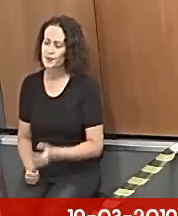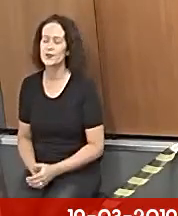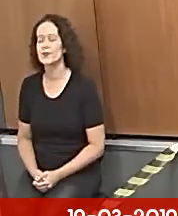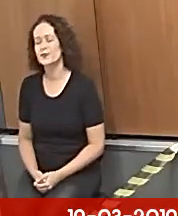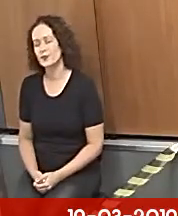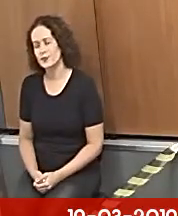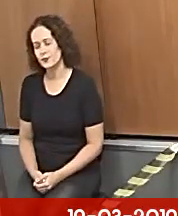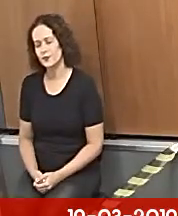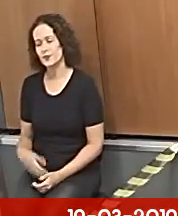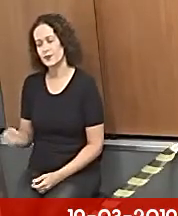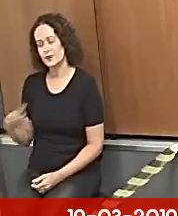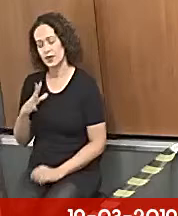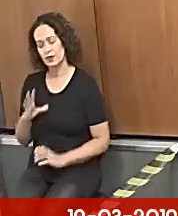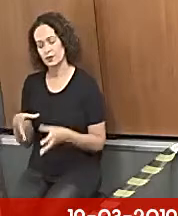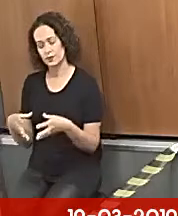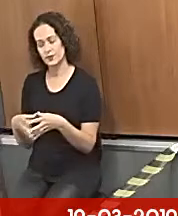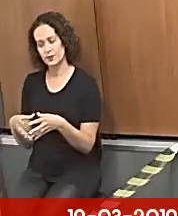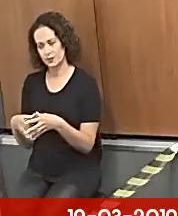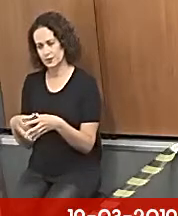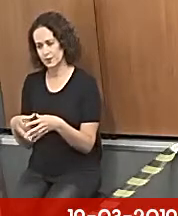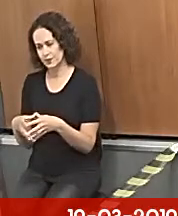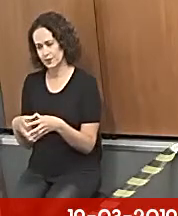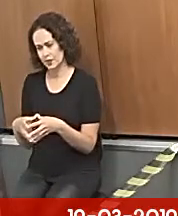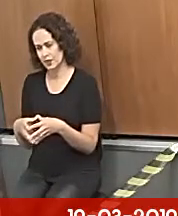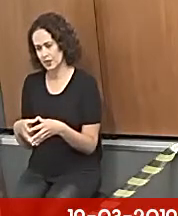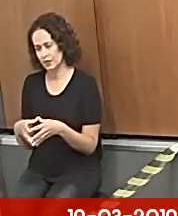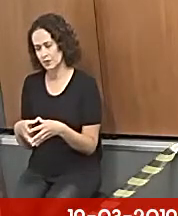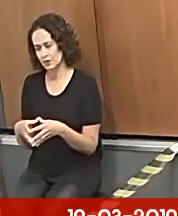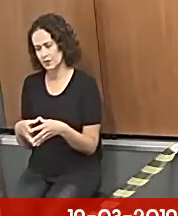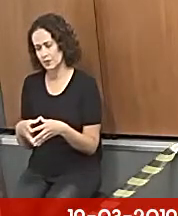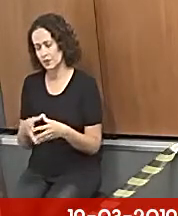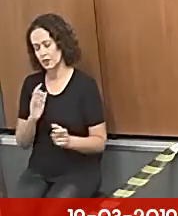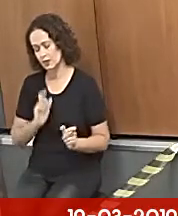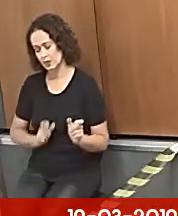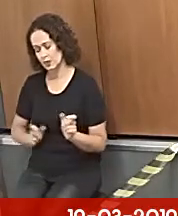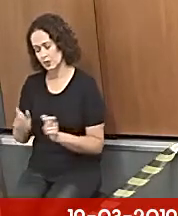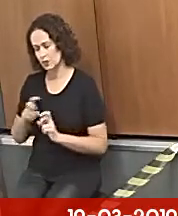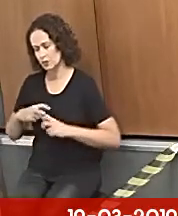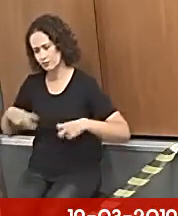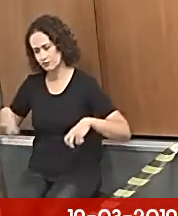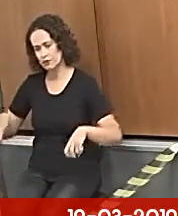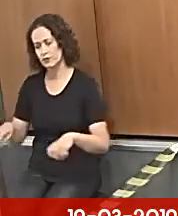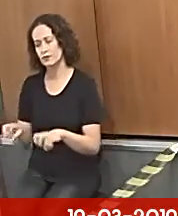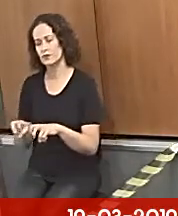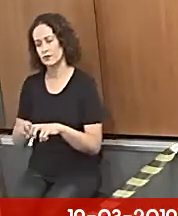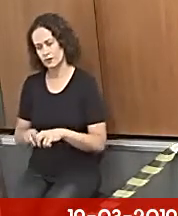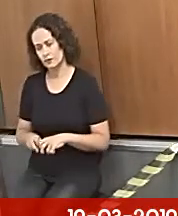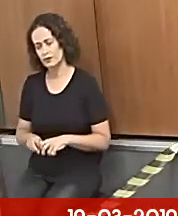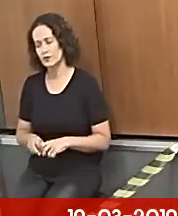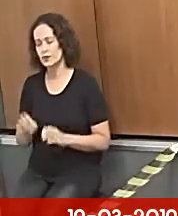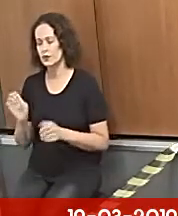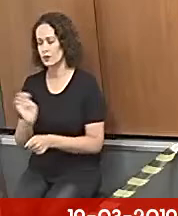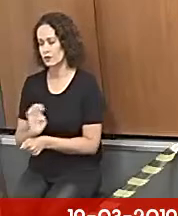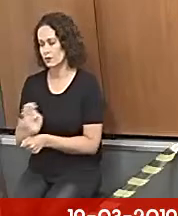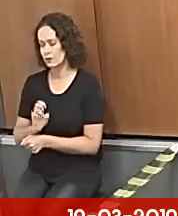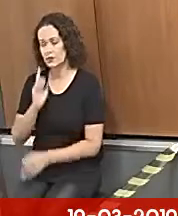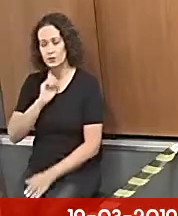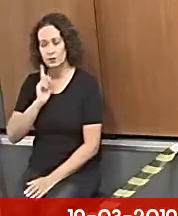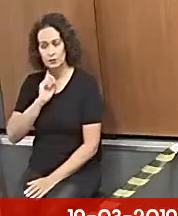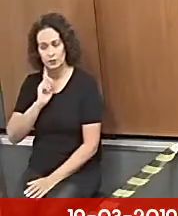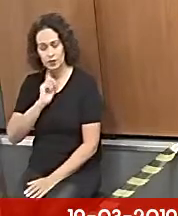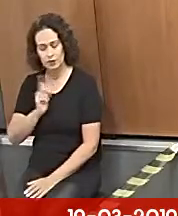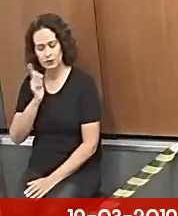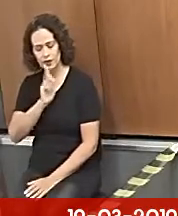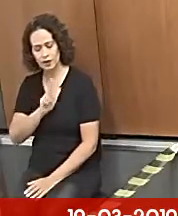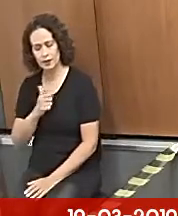essa nova comissão nem a composição em as pessoas com deficiência do estado de minas gerais 11 ganhar muito com